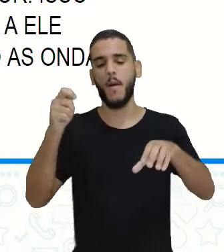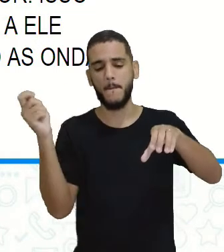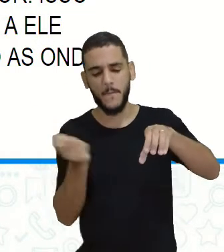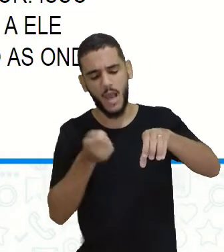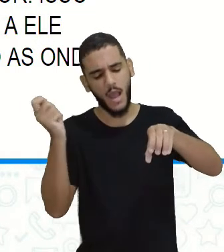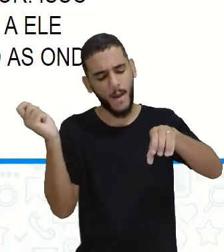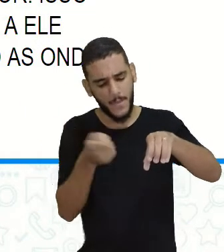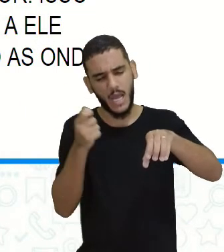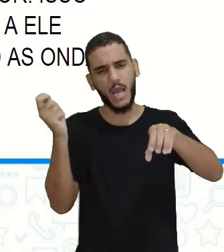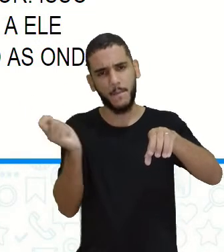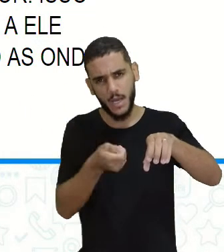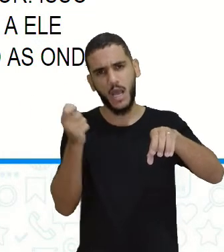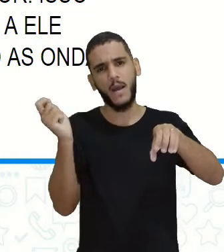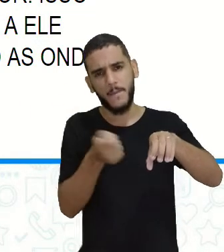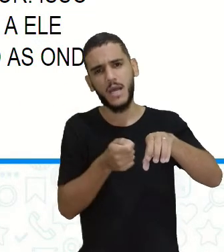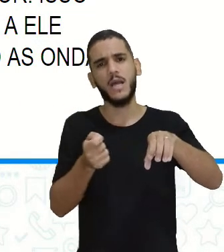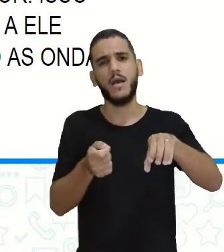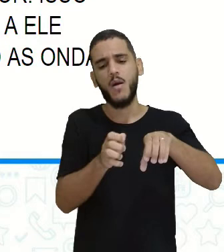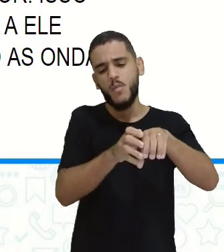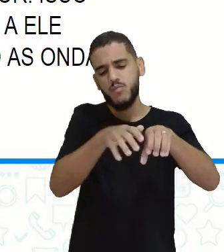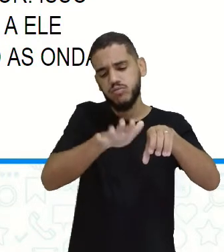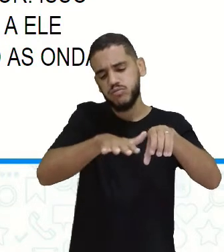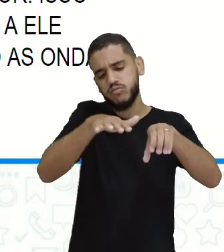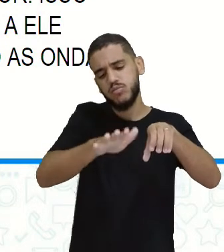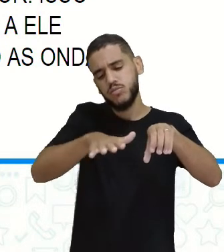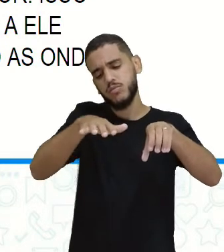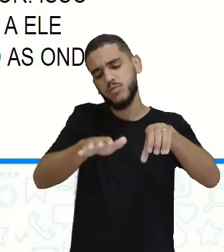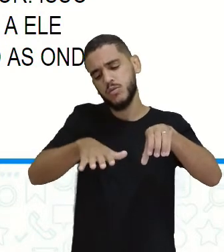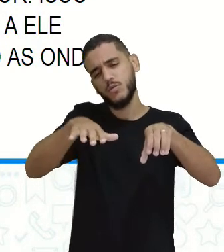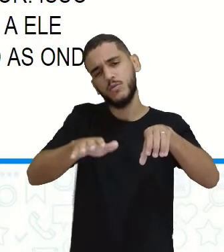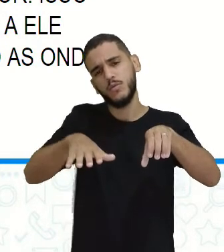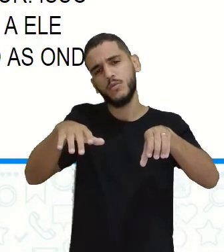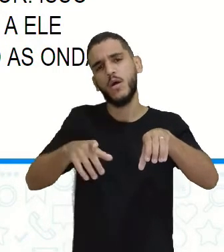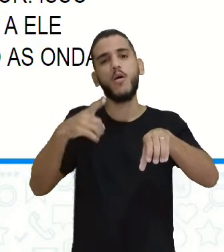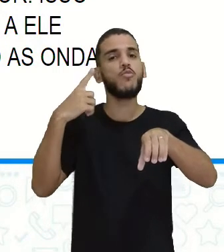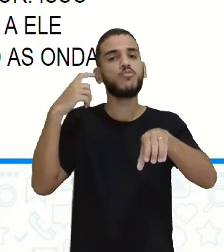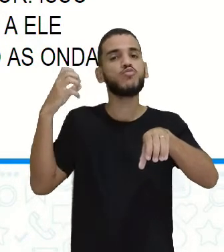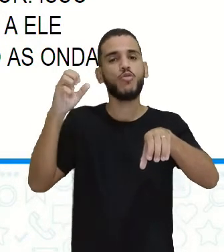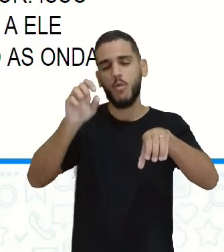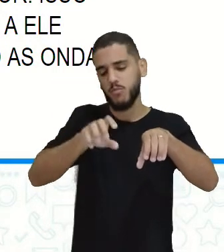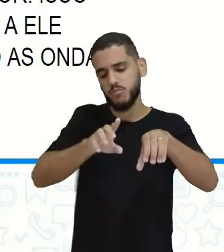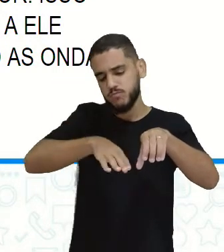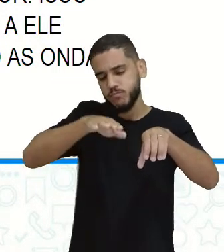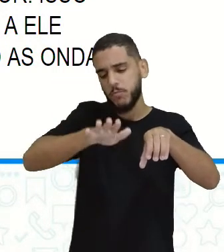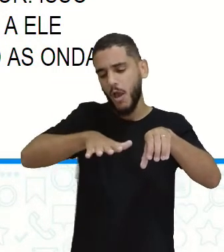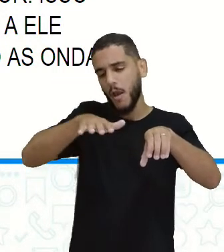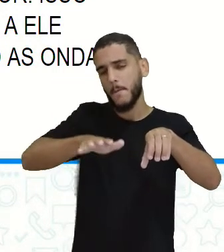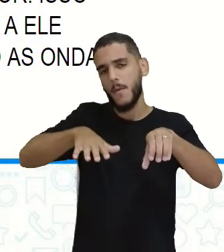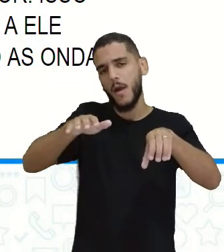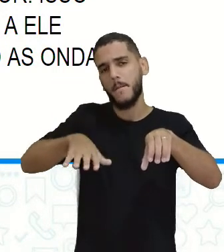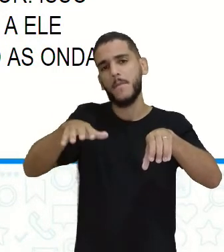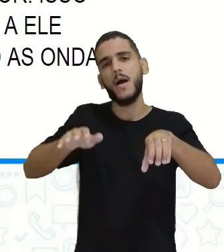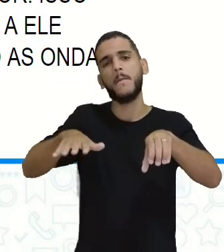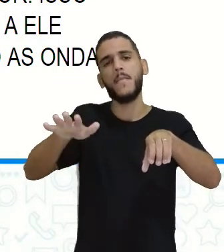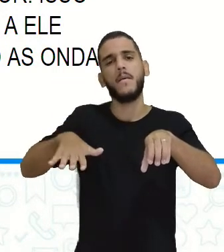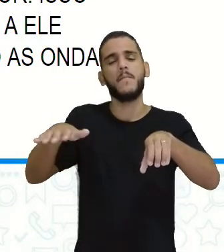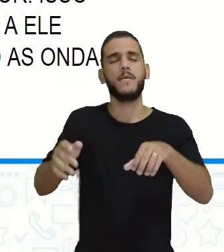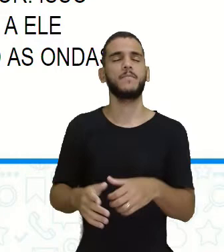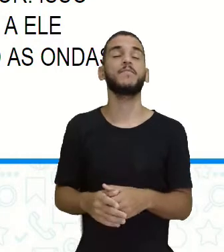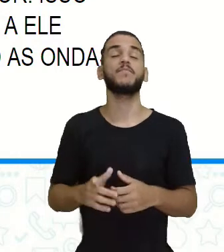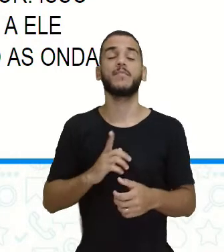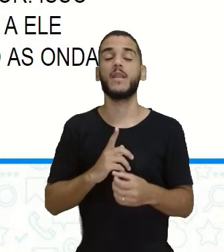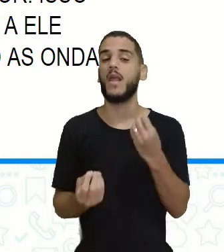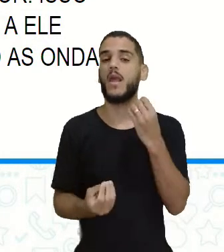pele vibra, assim como as laterais do tambor. Isso faz com que o ar próximo a ele também vibre,